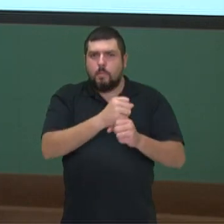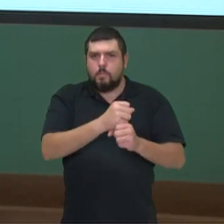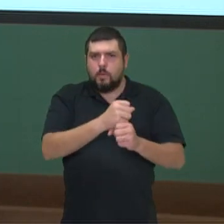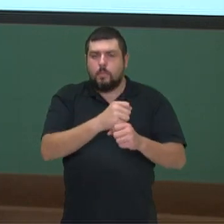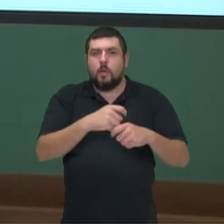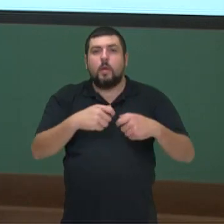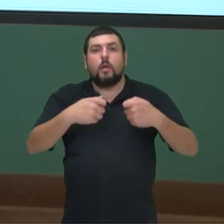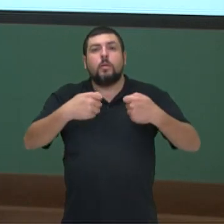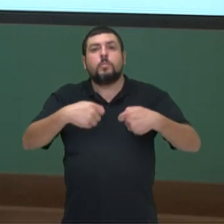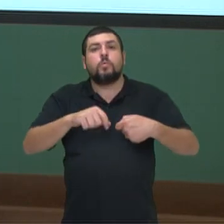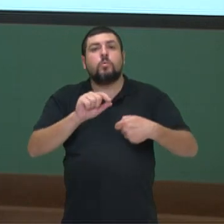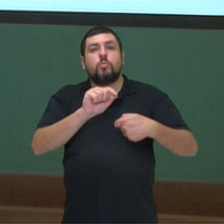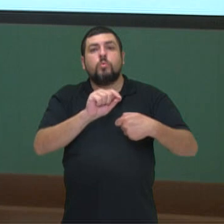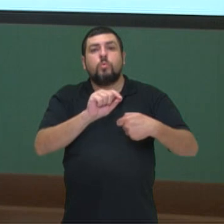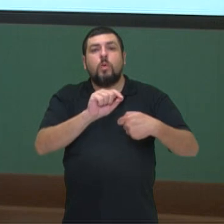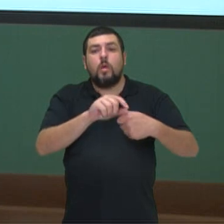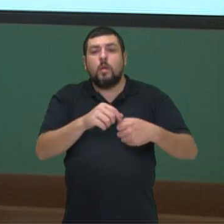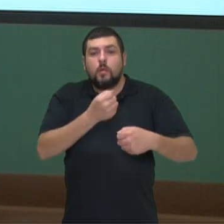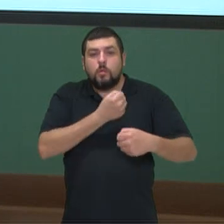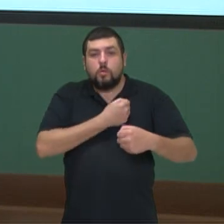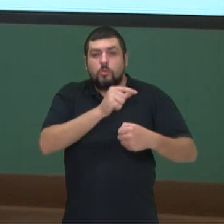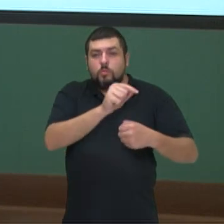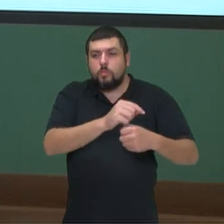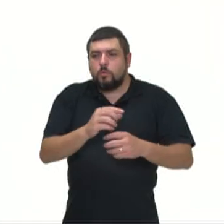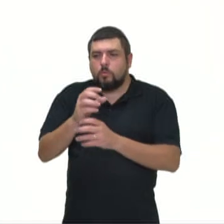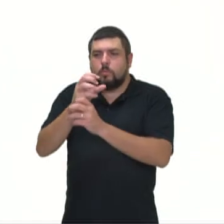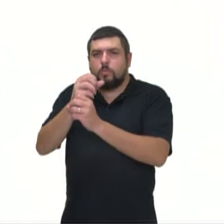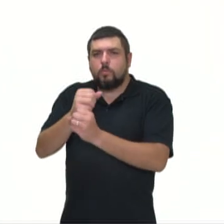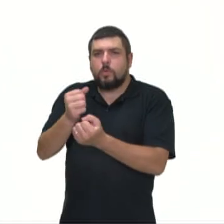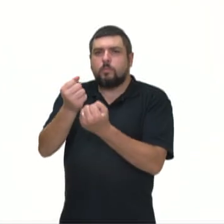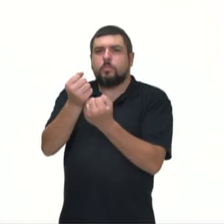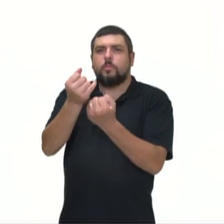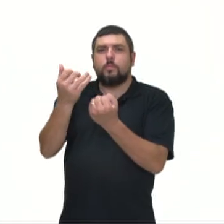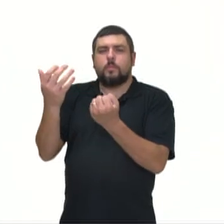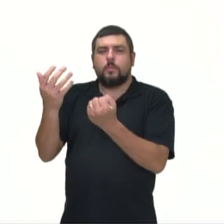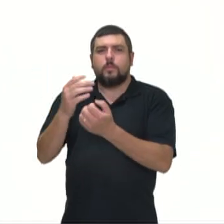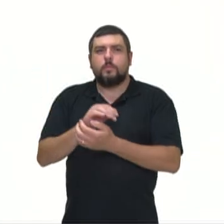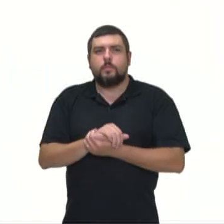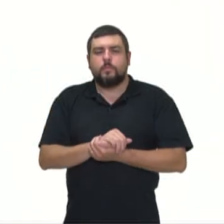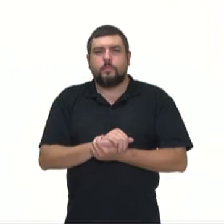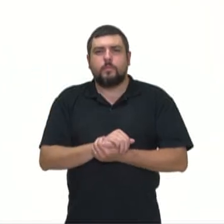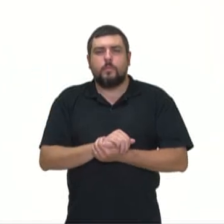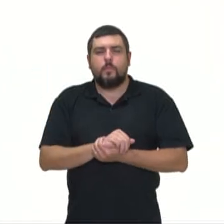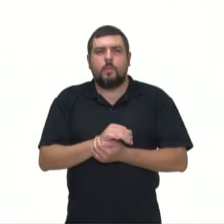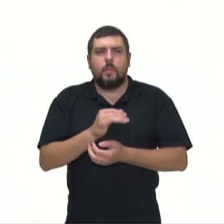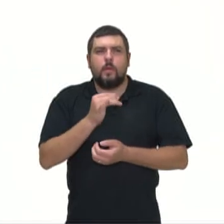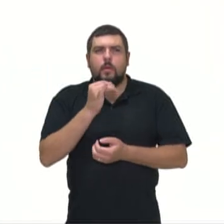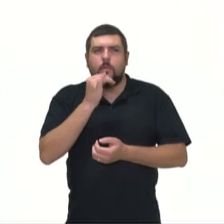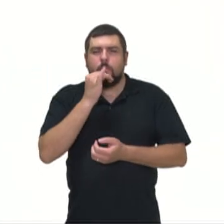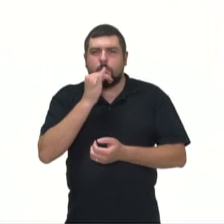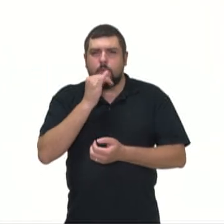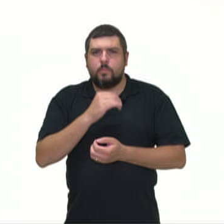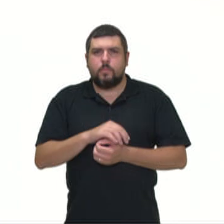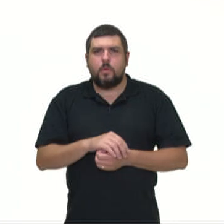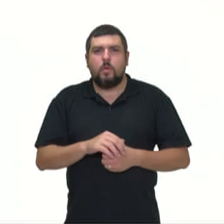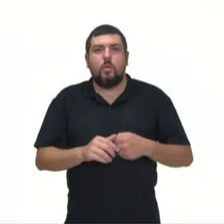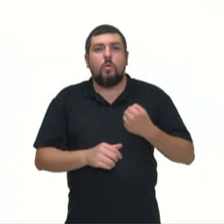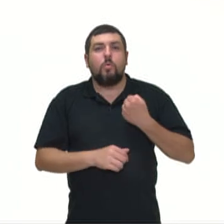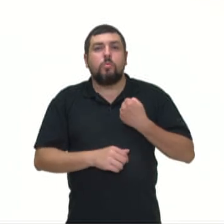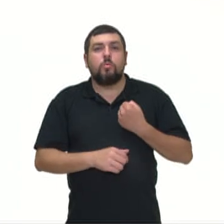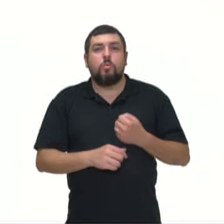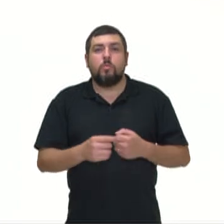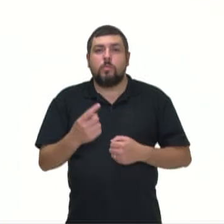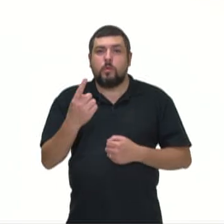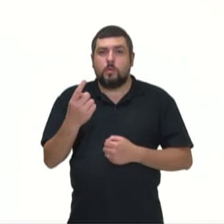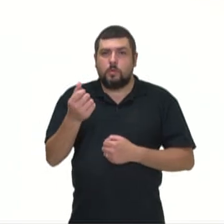deste número, ok? Bom, por exemplo, veja o número 16. Se eu perguntasse assim